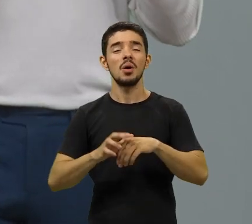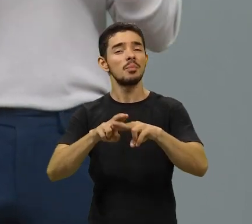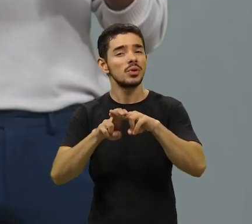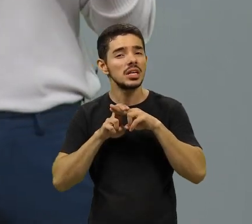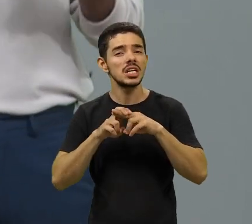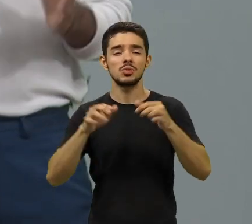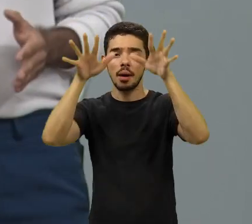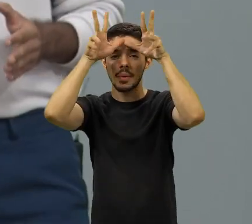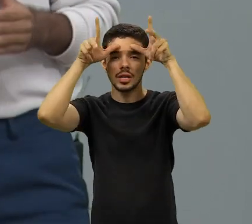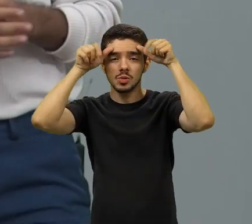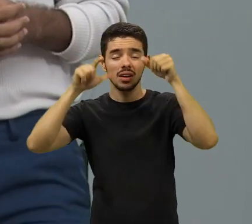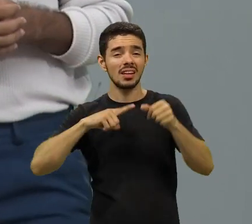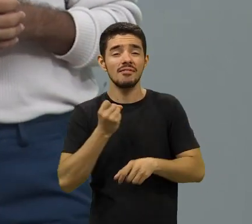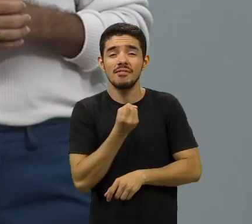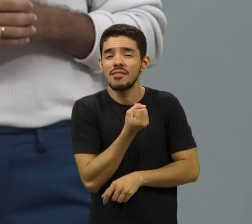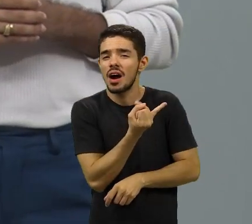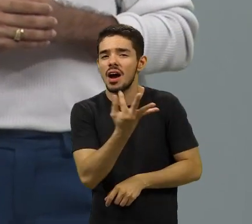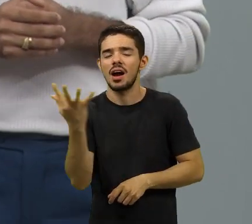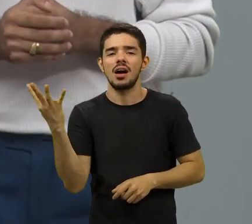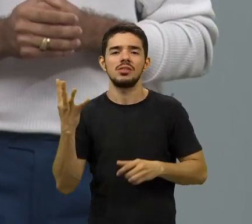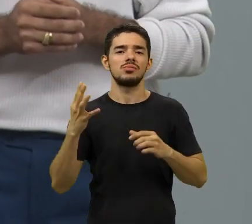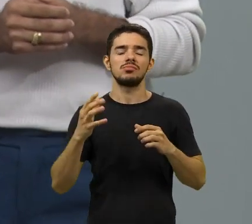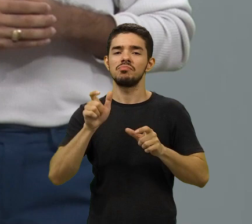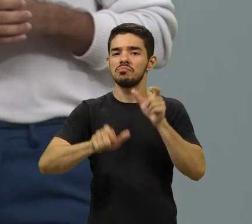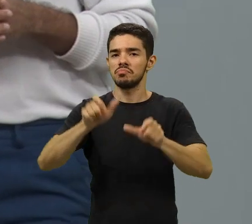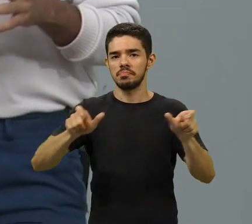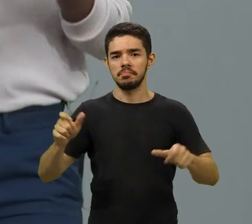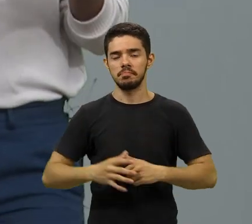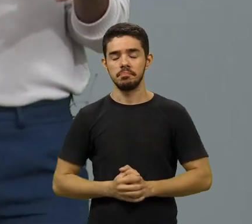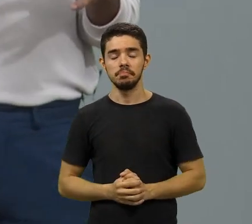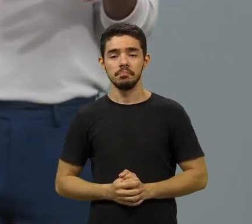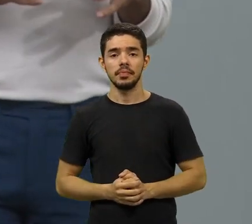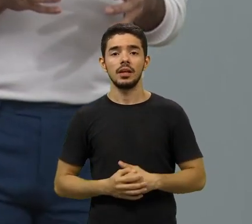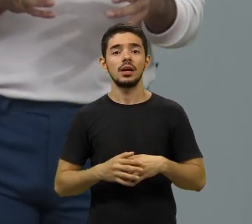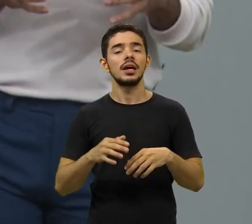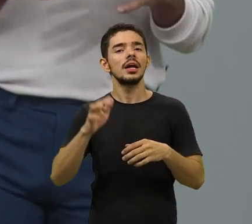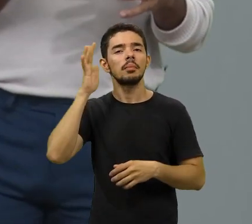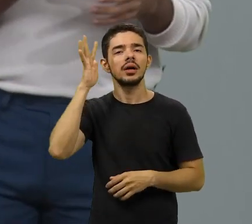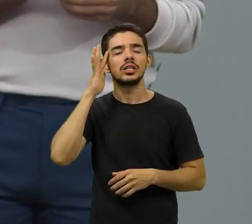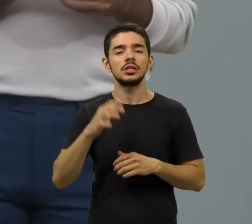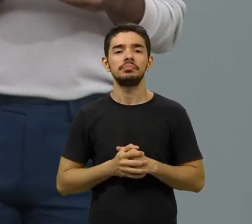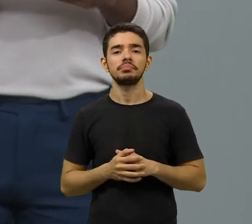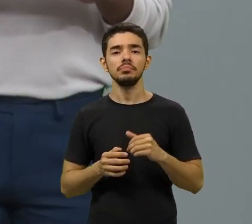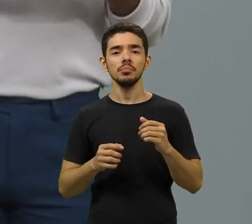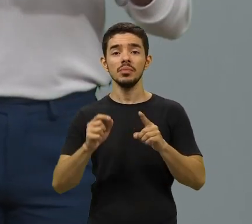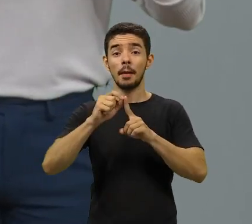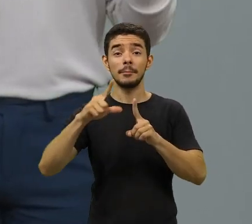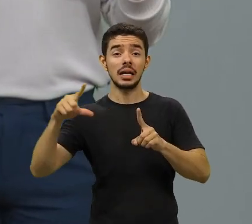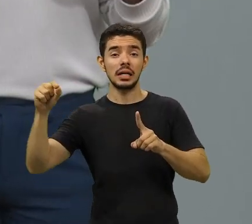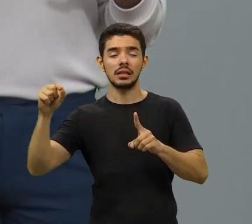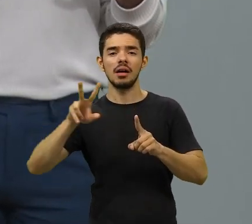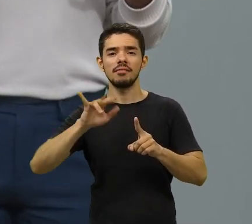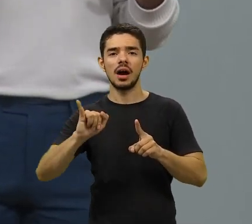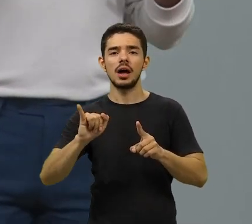maior biodiversidade que nós temos no nosso planeta. Imagine que essas plantas agora, elas vão passar por um